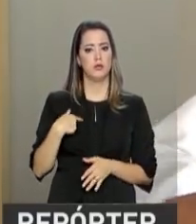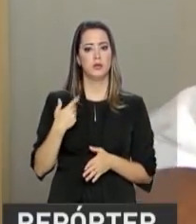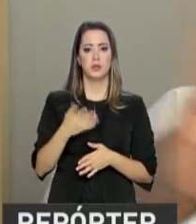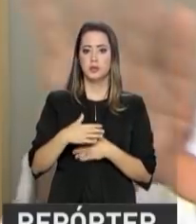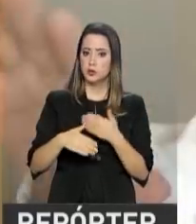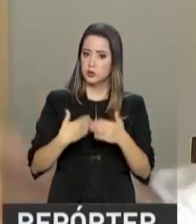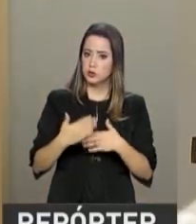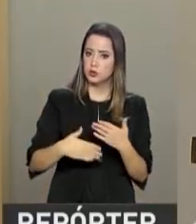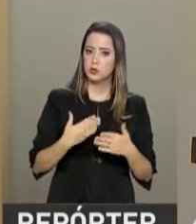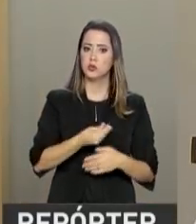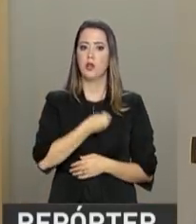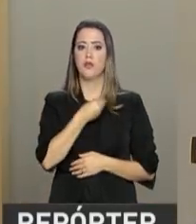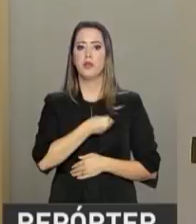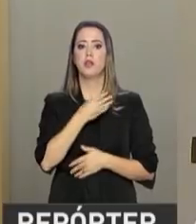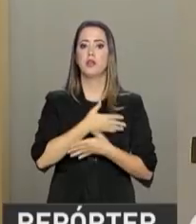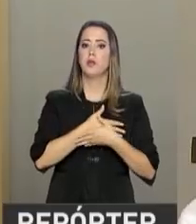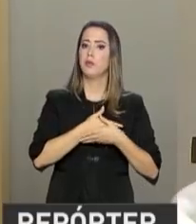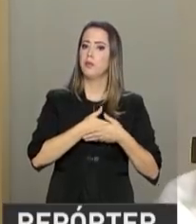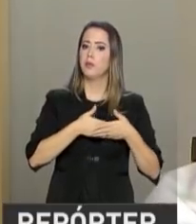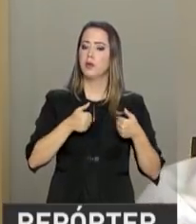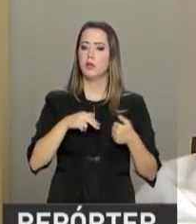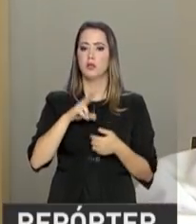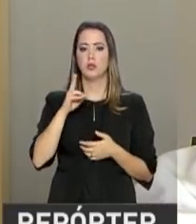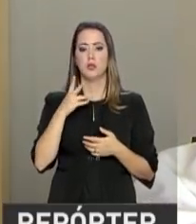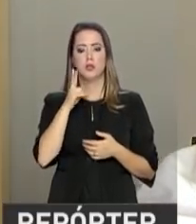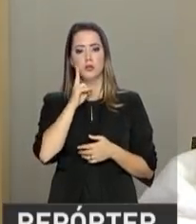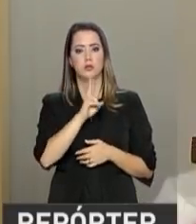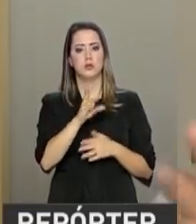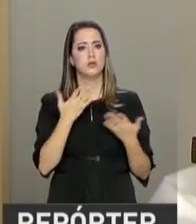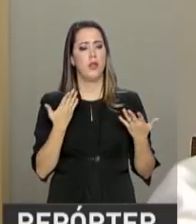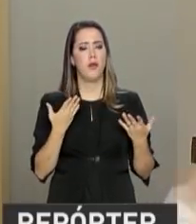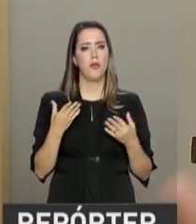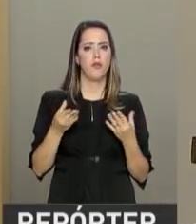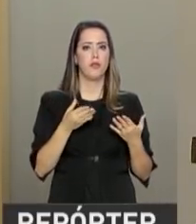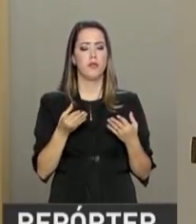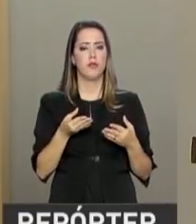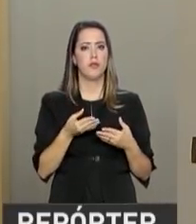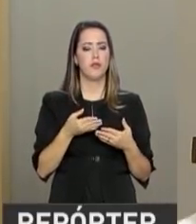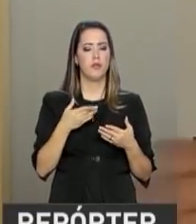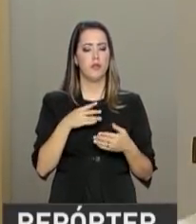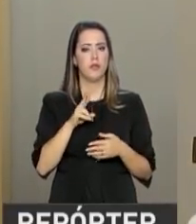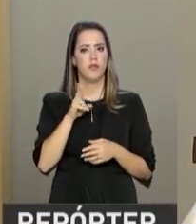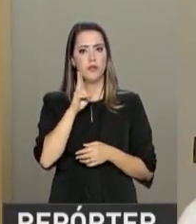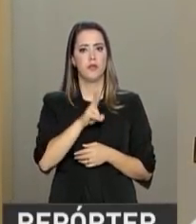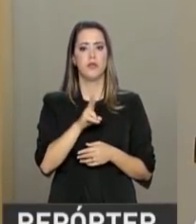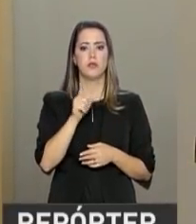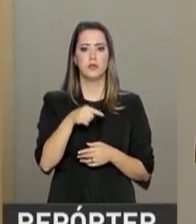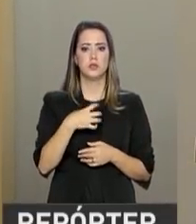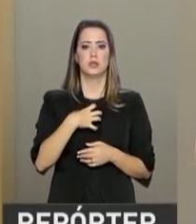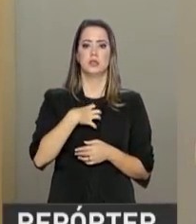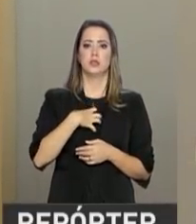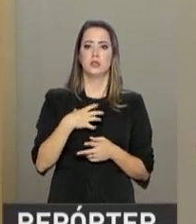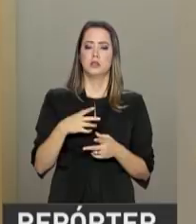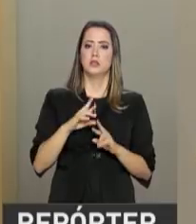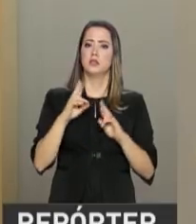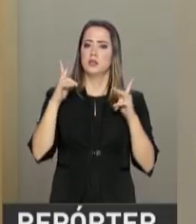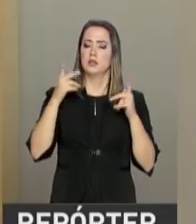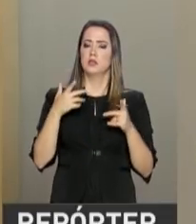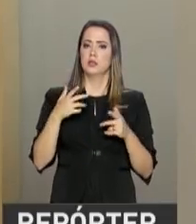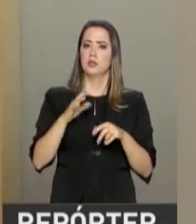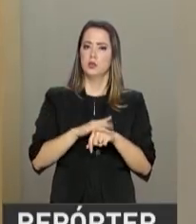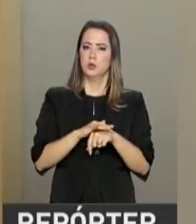dando uma melhorada na minha visão, ou seja, assim, uma clareza do que realmente eu tinha, né?